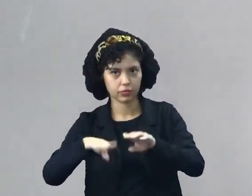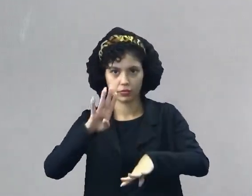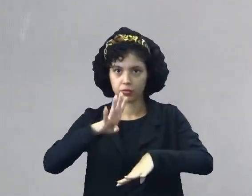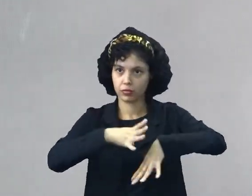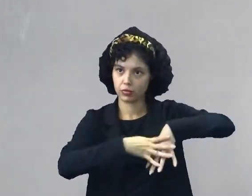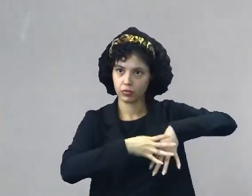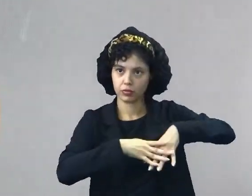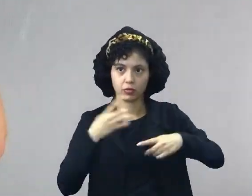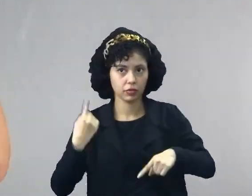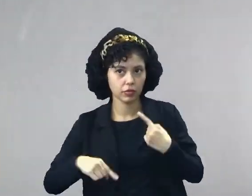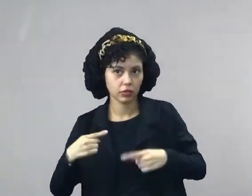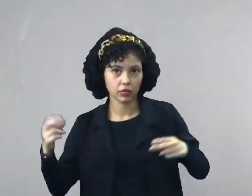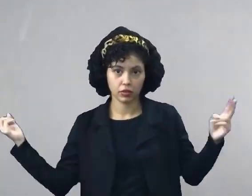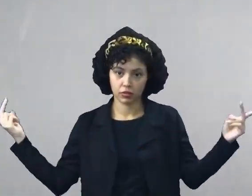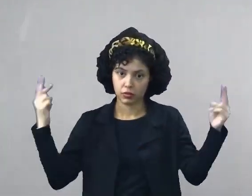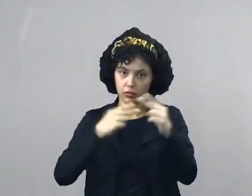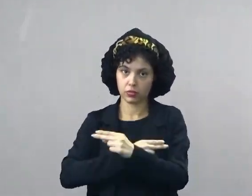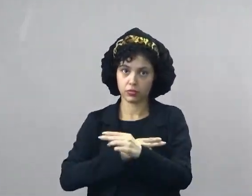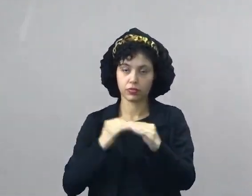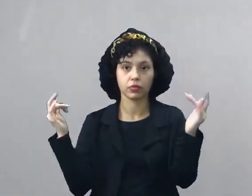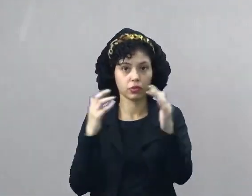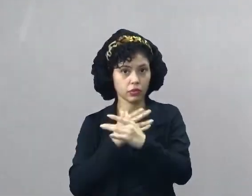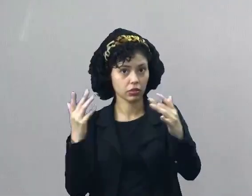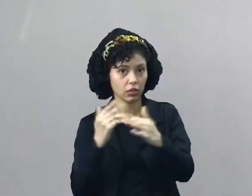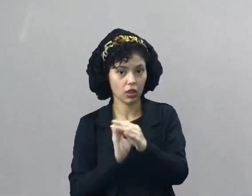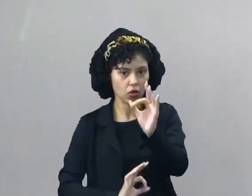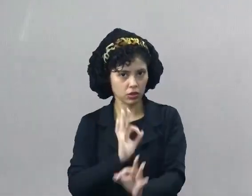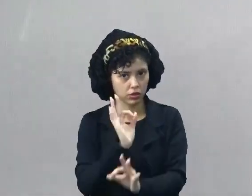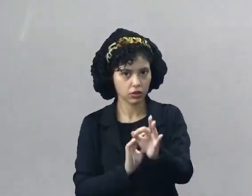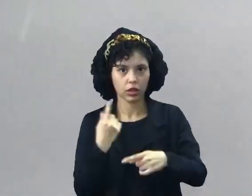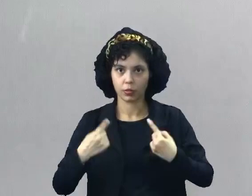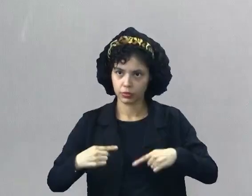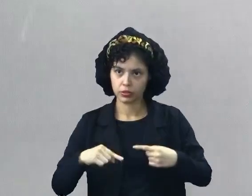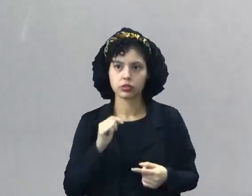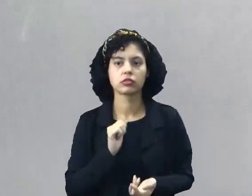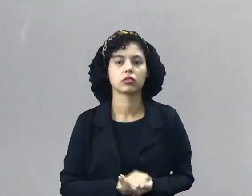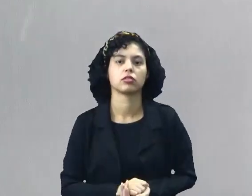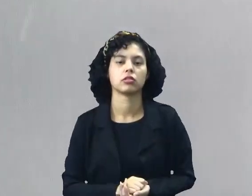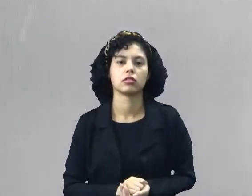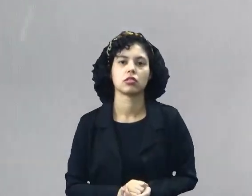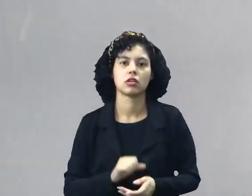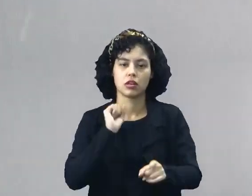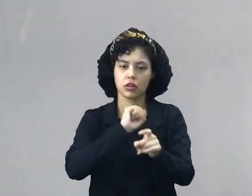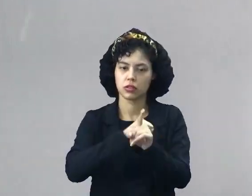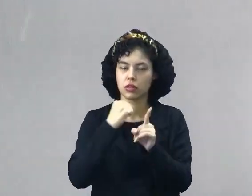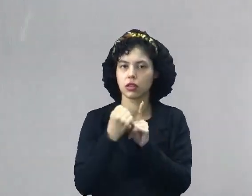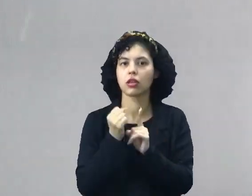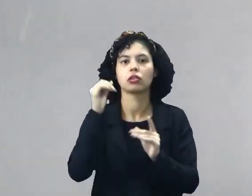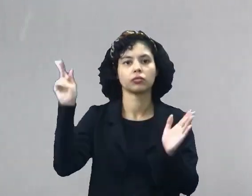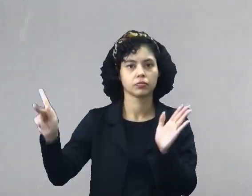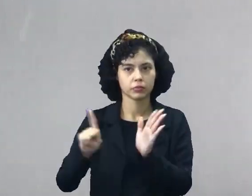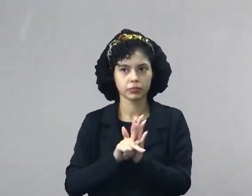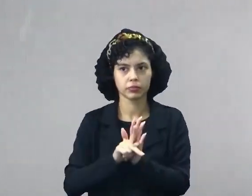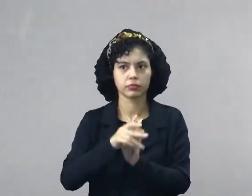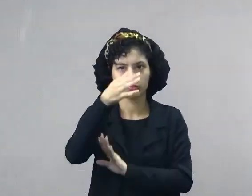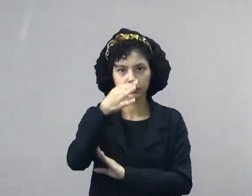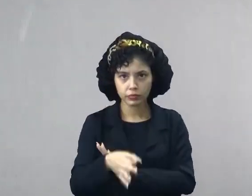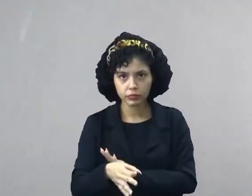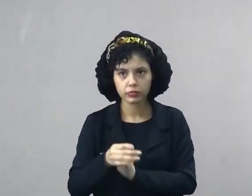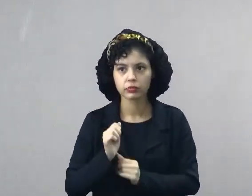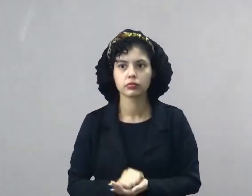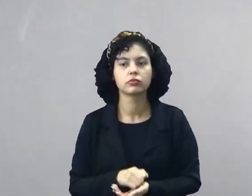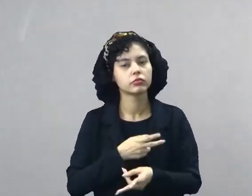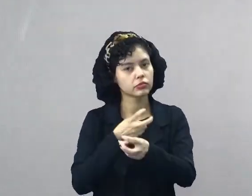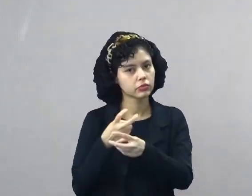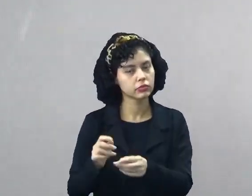uma política centralizada e bem organizada, uma sociedade bem definida. Então, a gente